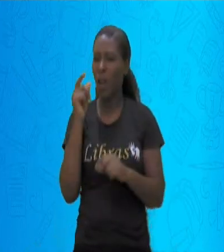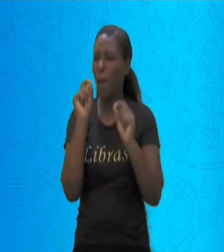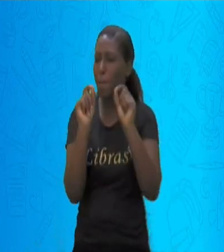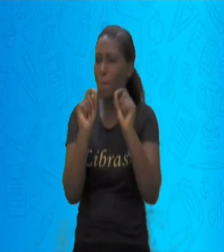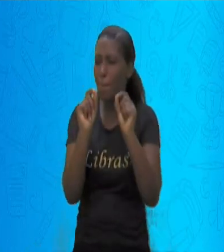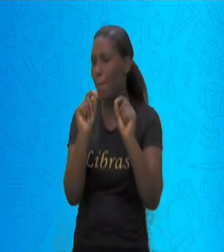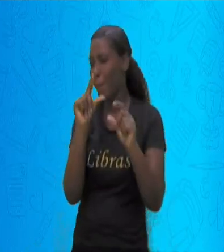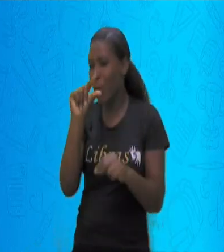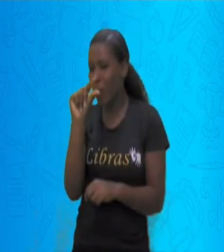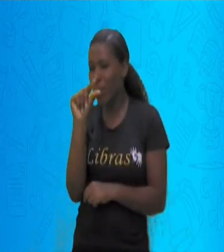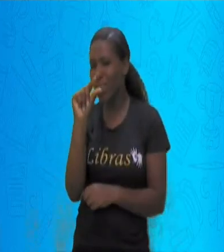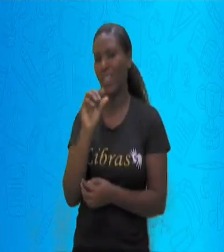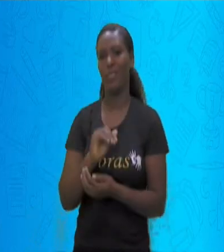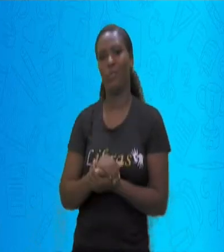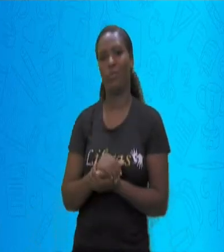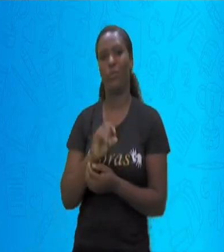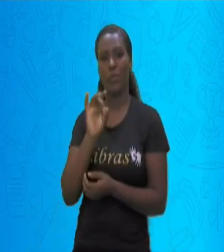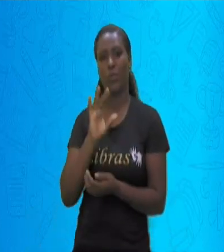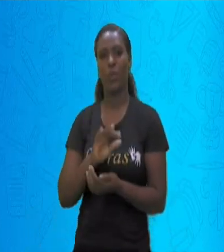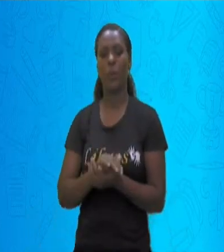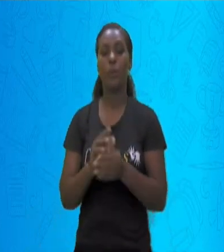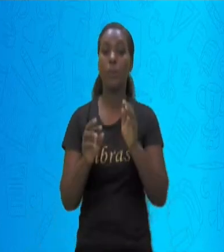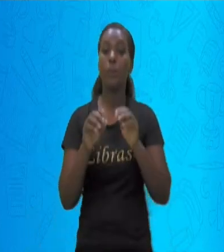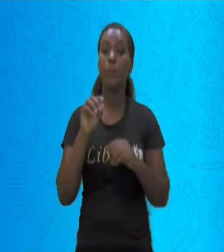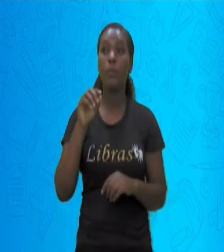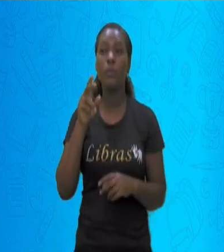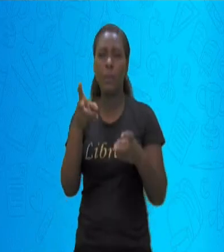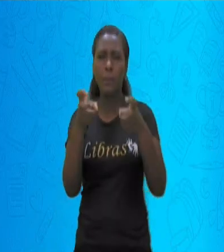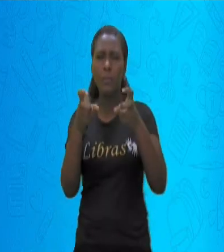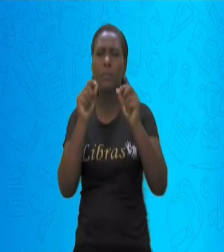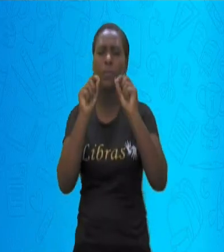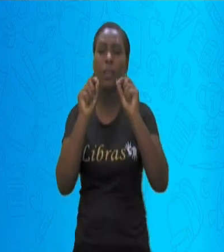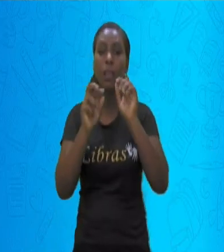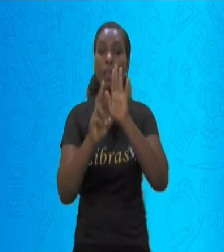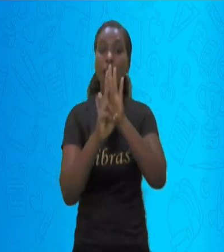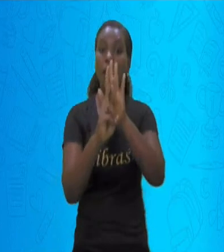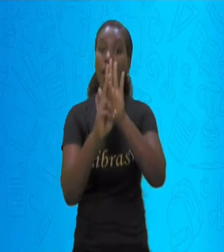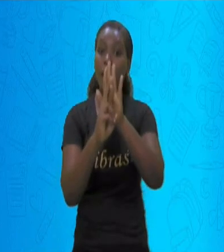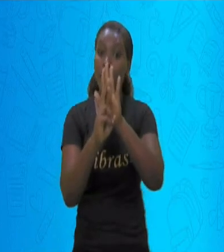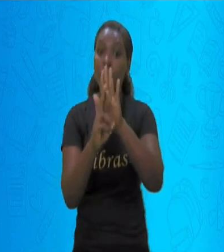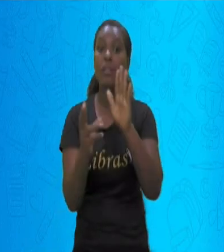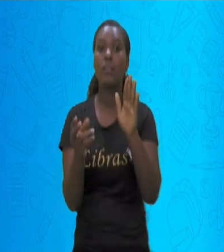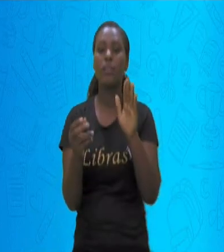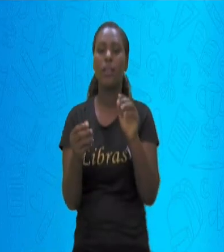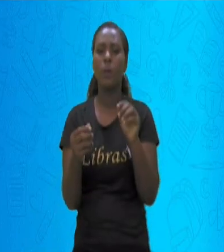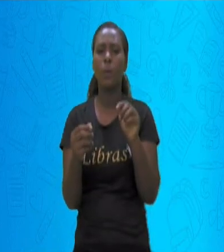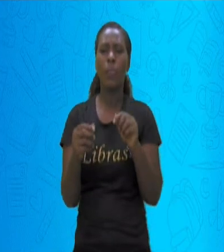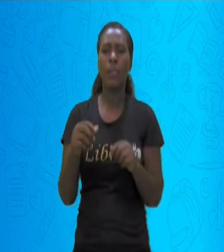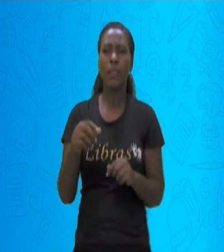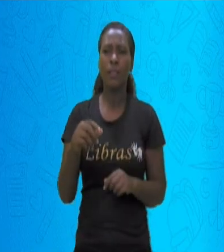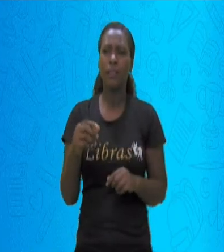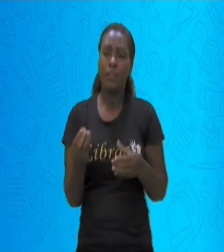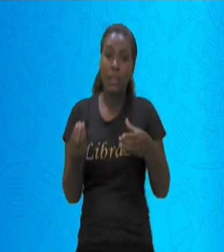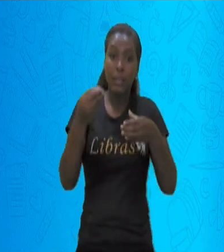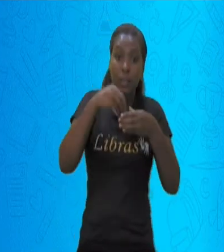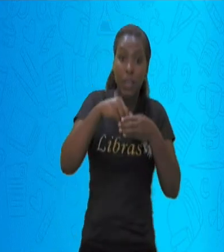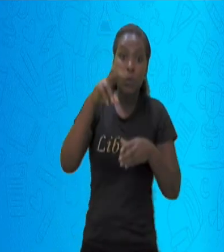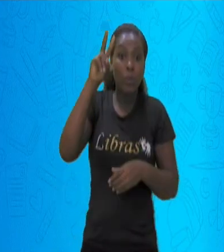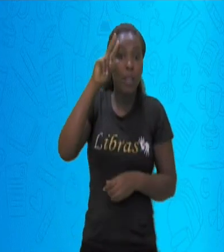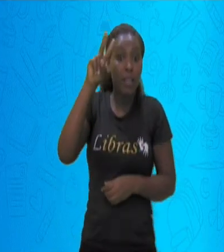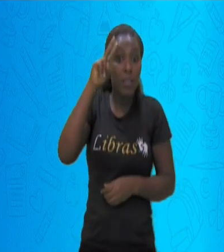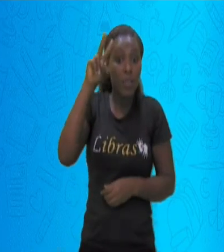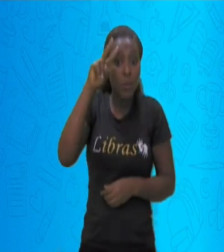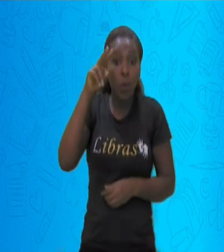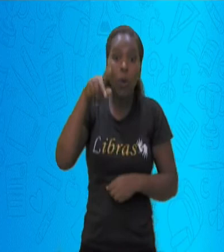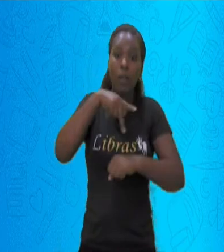essas representações, elas têm uma ligação própria com aquele país. As 50 estrelas da bandeira,